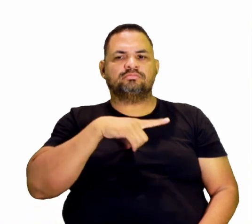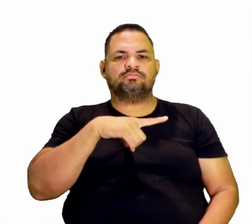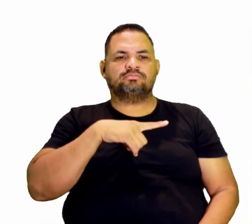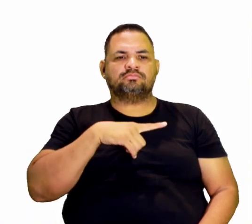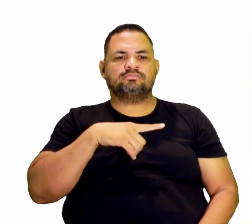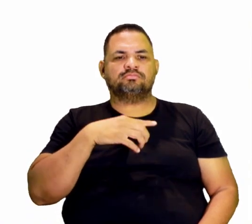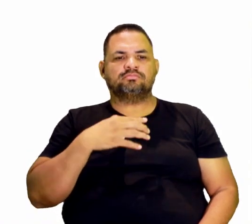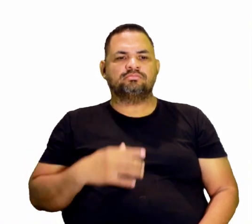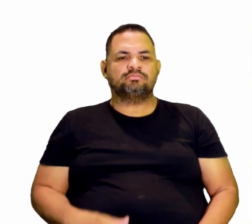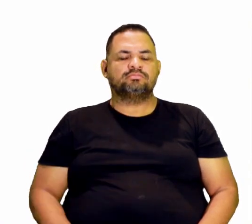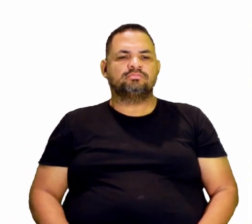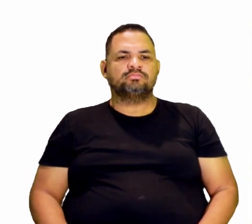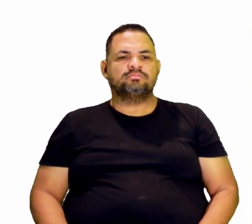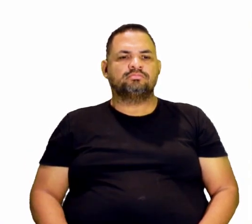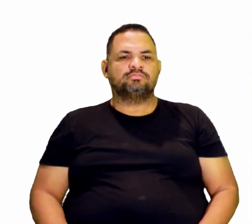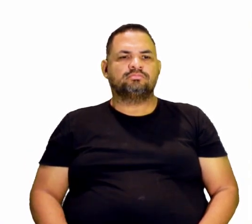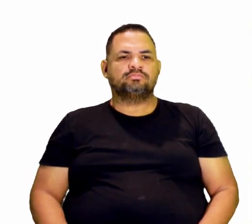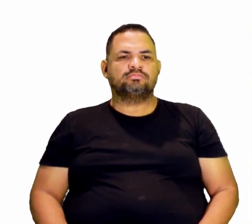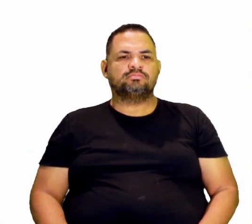falso,